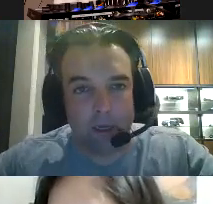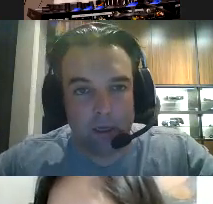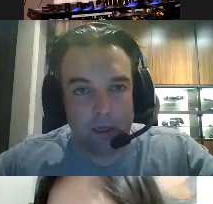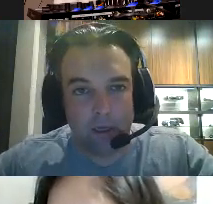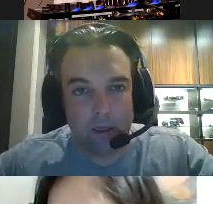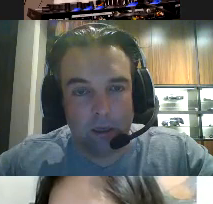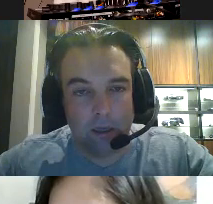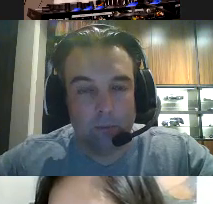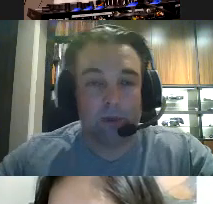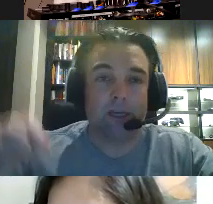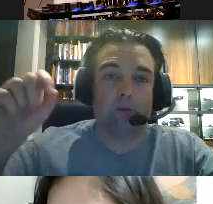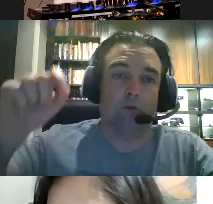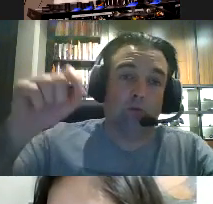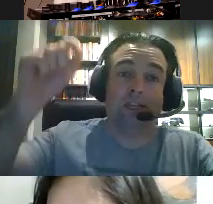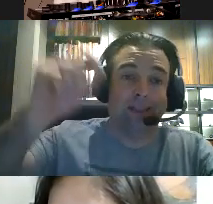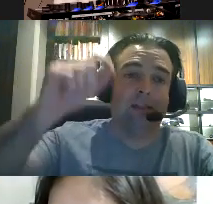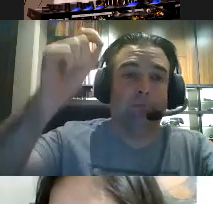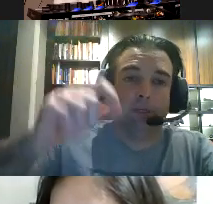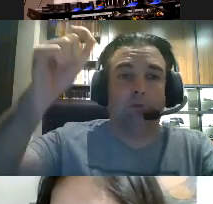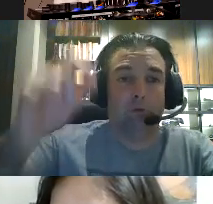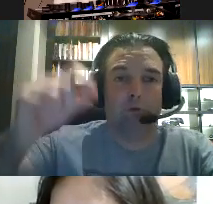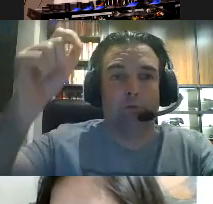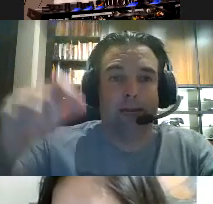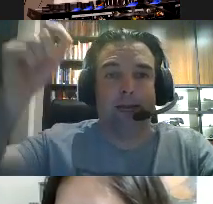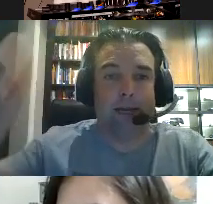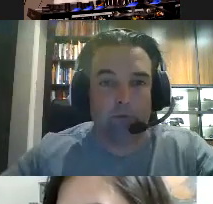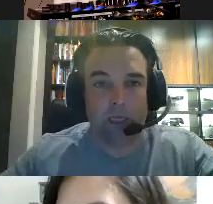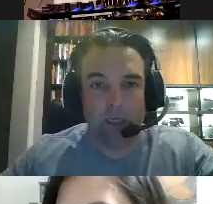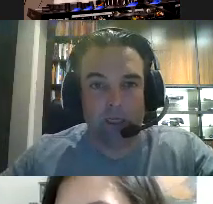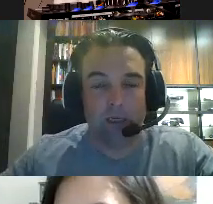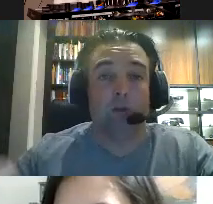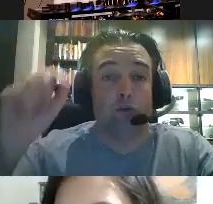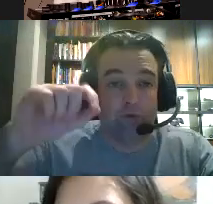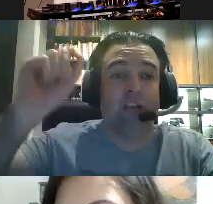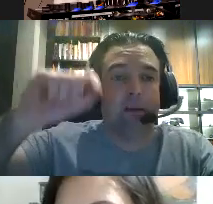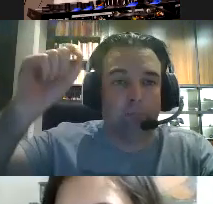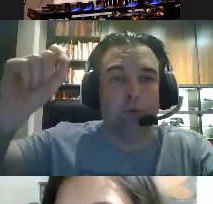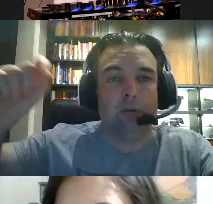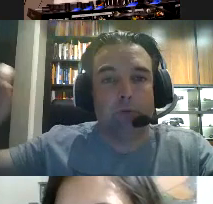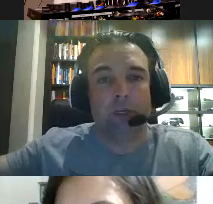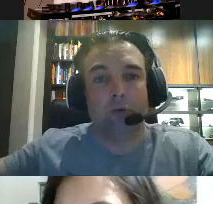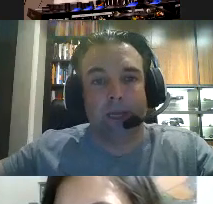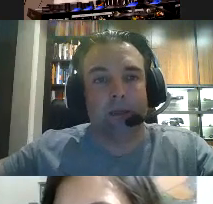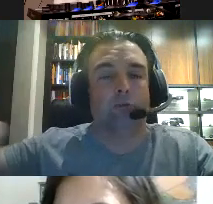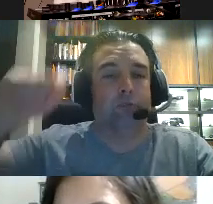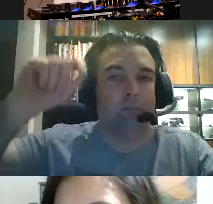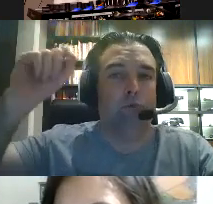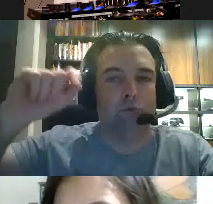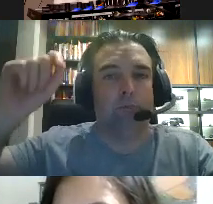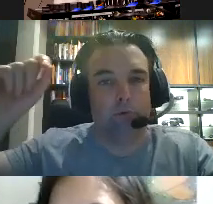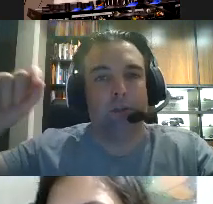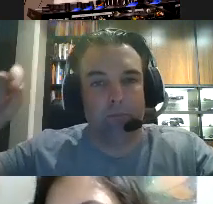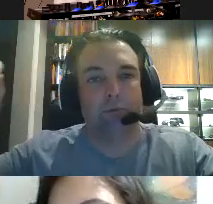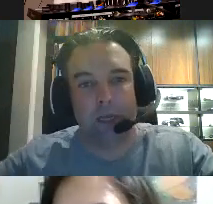morre. Porque 70% do teu corpo é água. Tu fica bom tempo sem comer. Tu fica